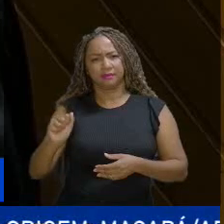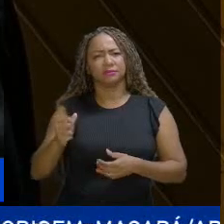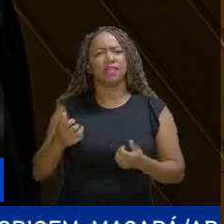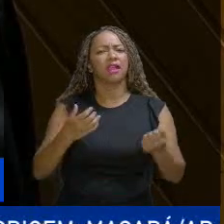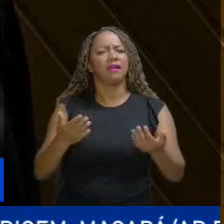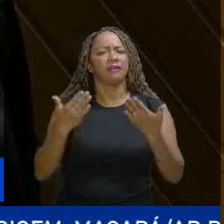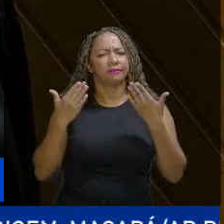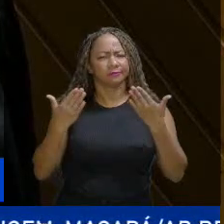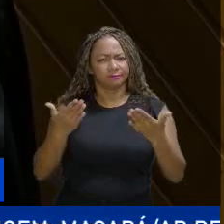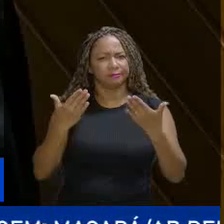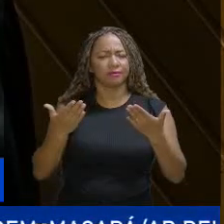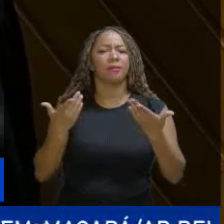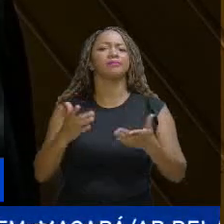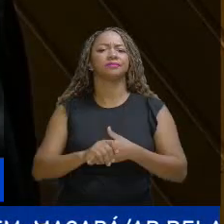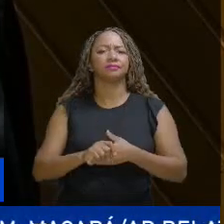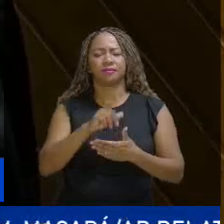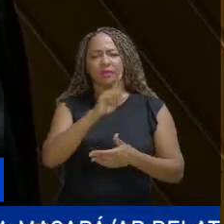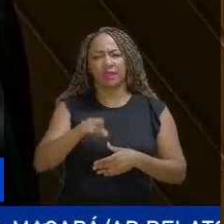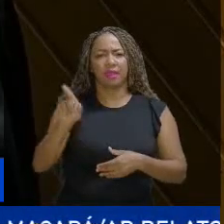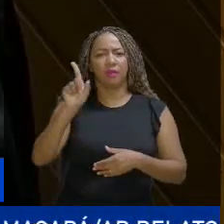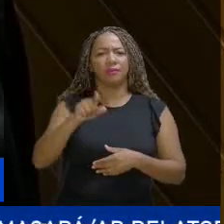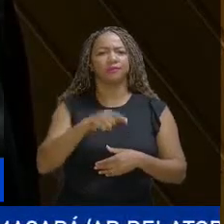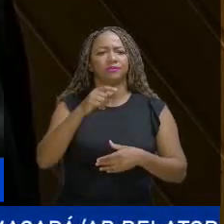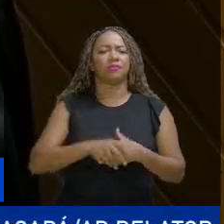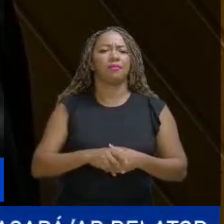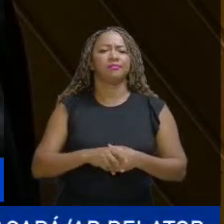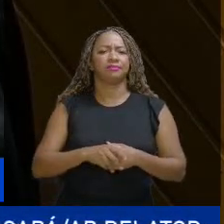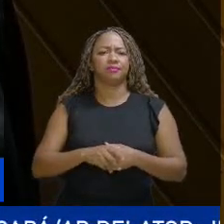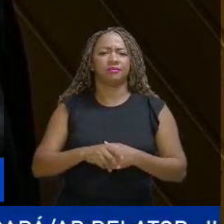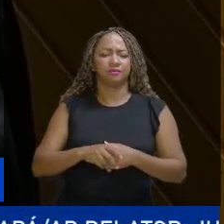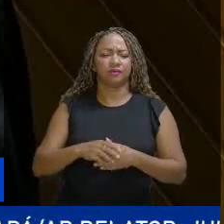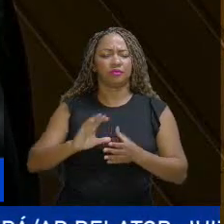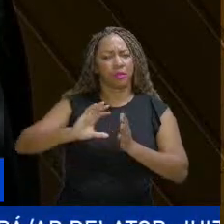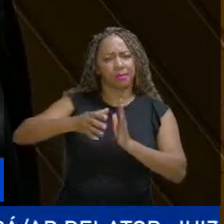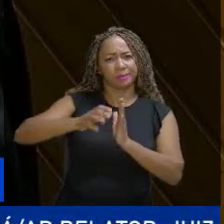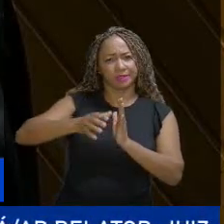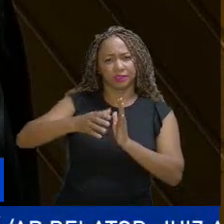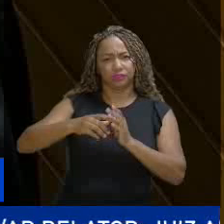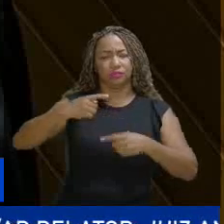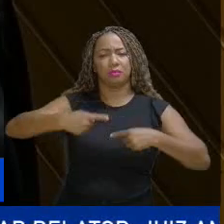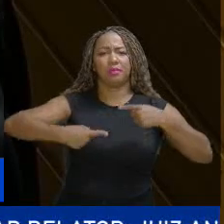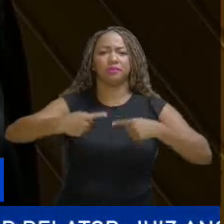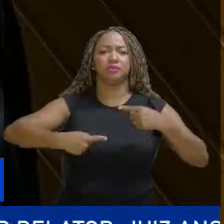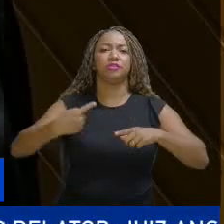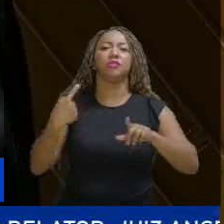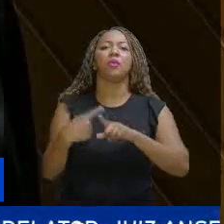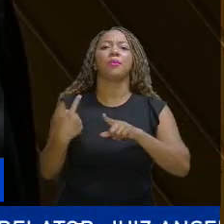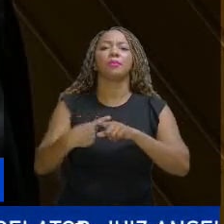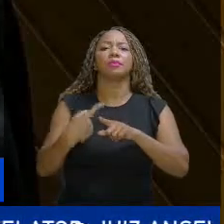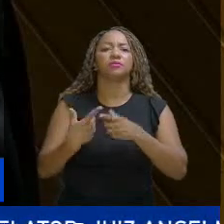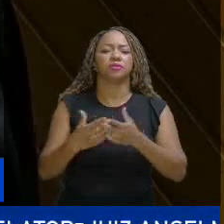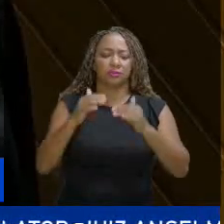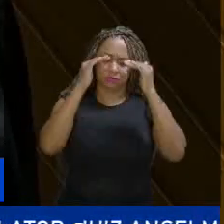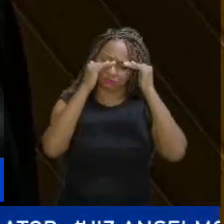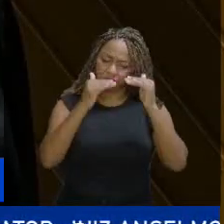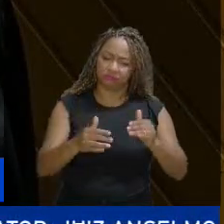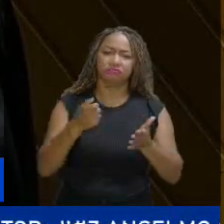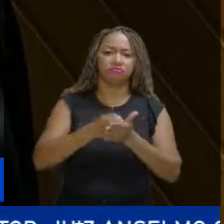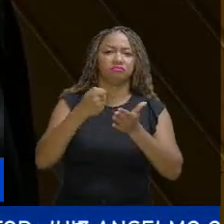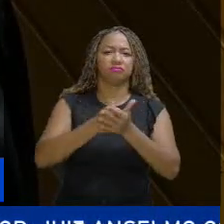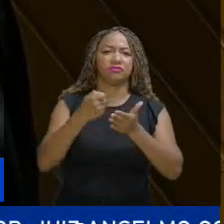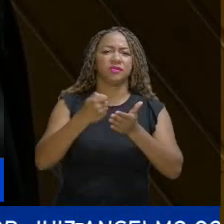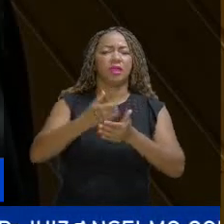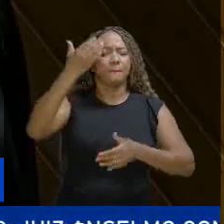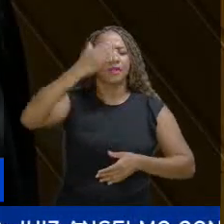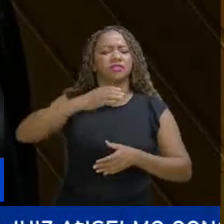da representação para suspender a anotação do Diretório Estadual do partido político, em razão do descumprimento da obrigação